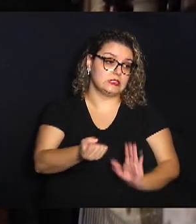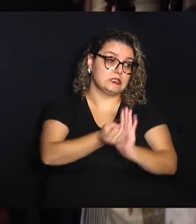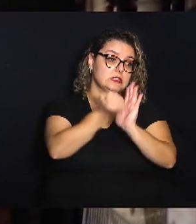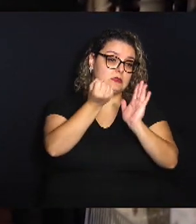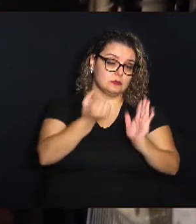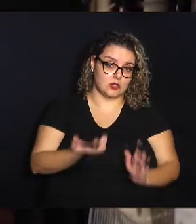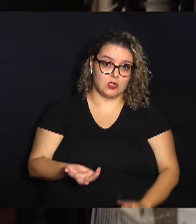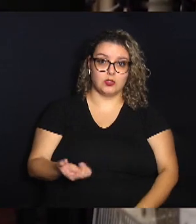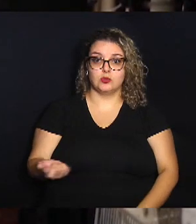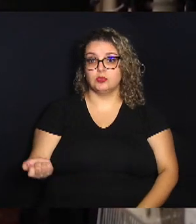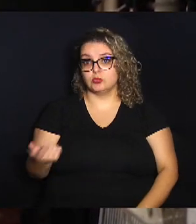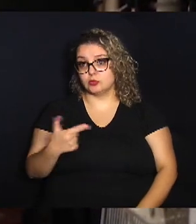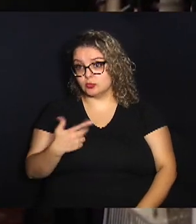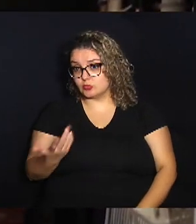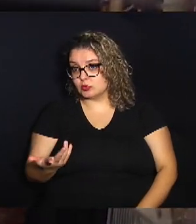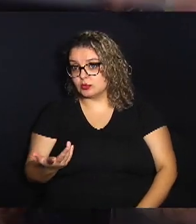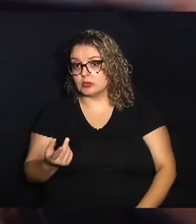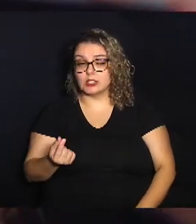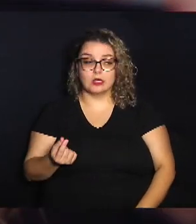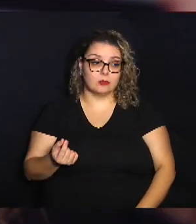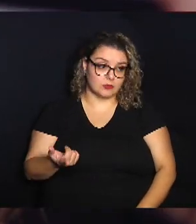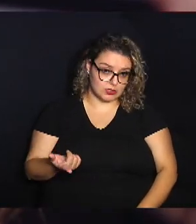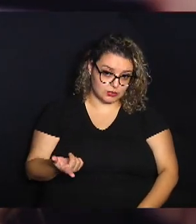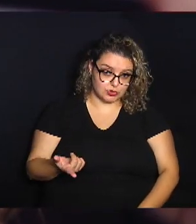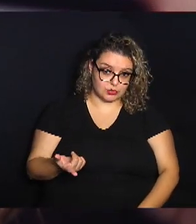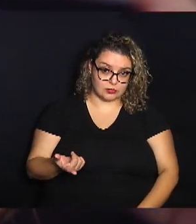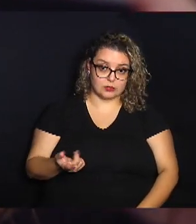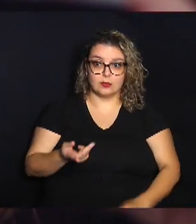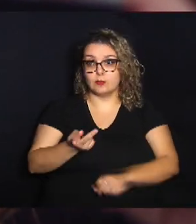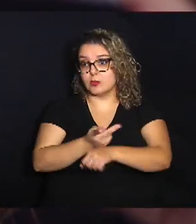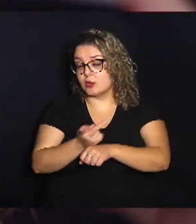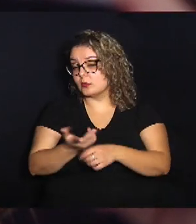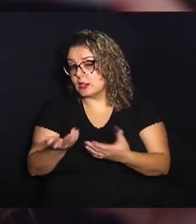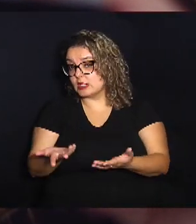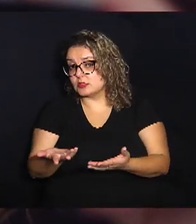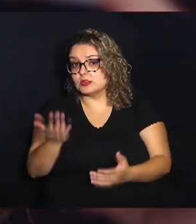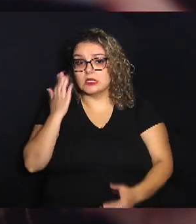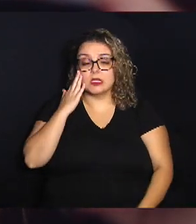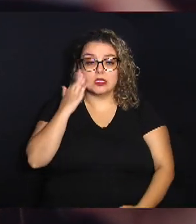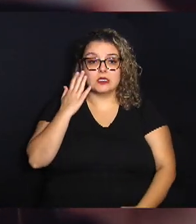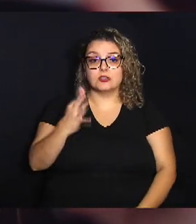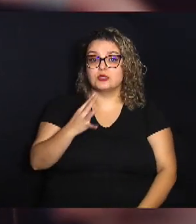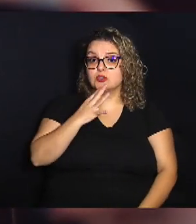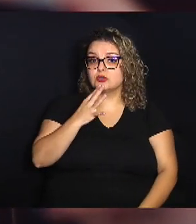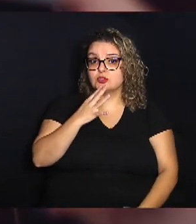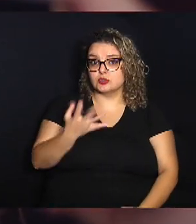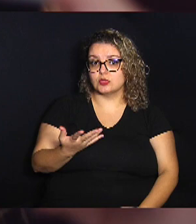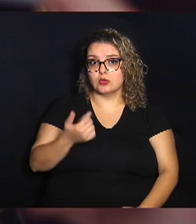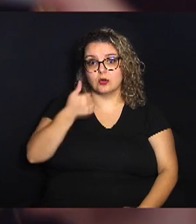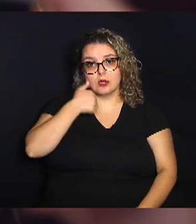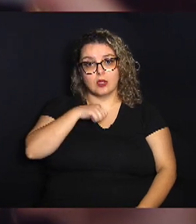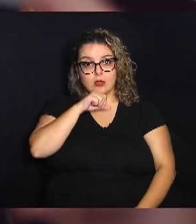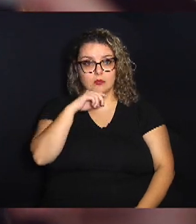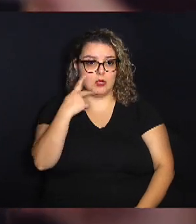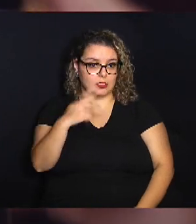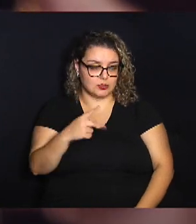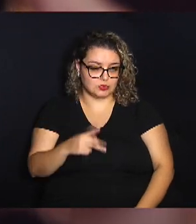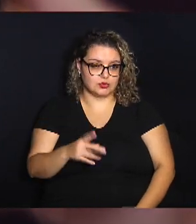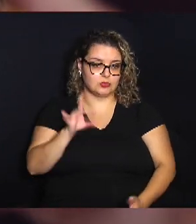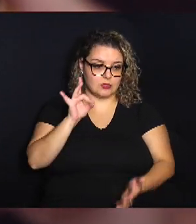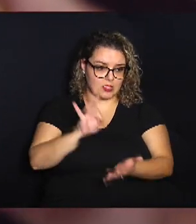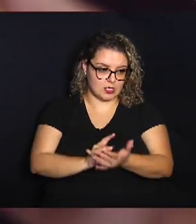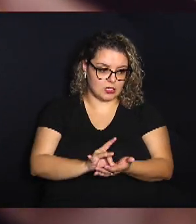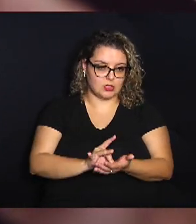que efetivamente monetário. Então procurar isso, saber conhecer, procurar conhecer sua mãe, de fato,